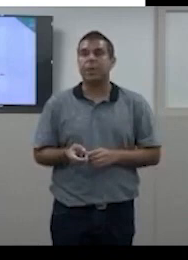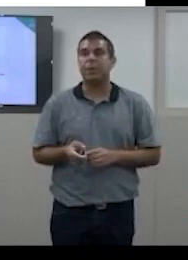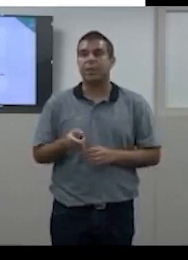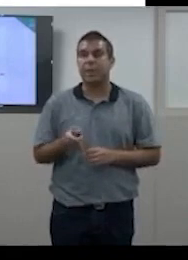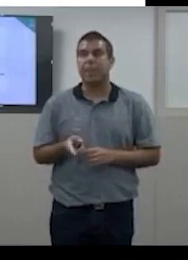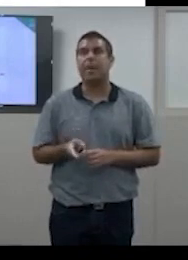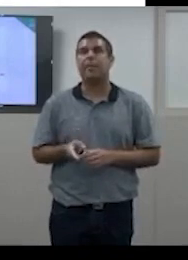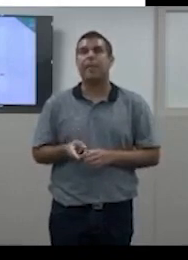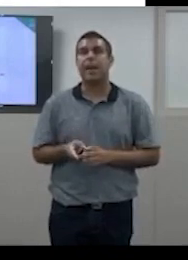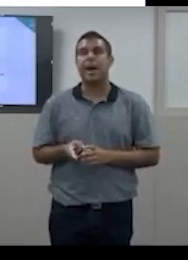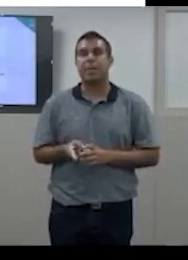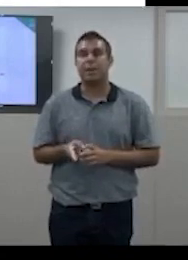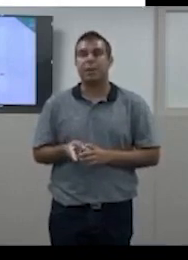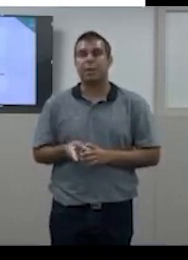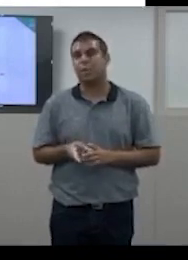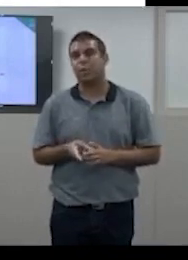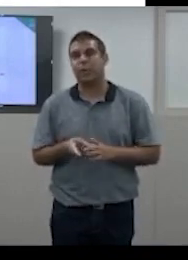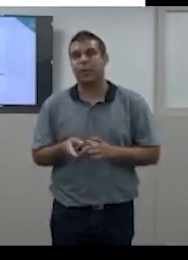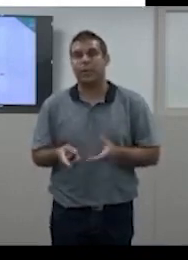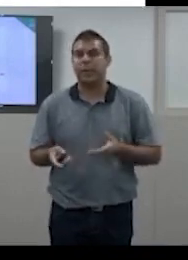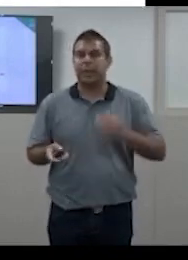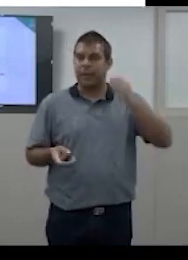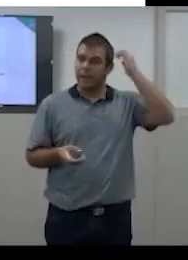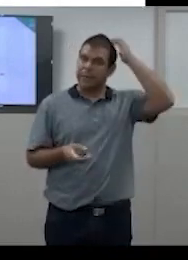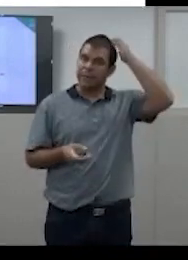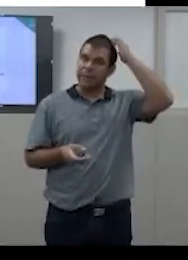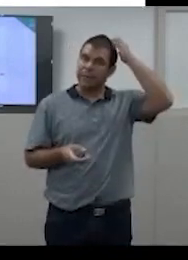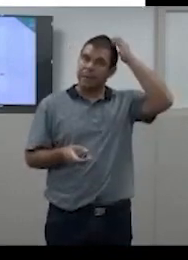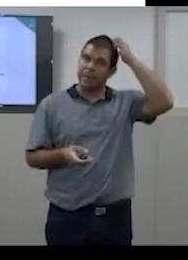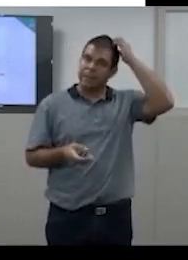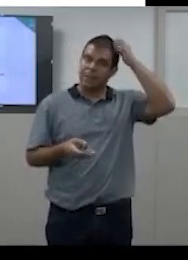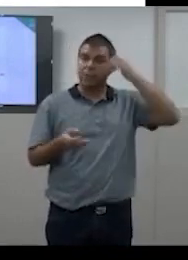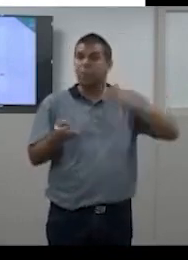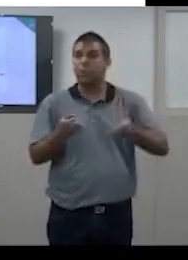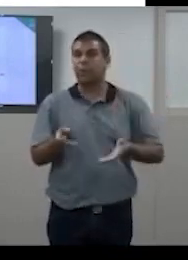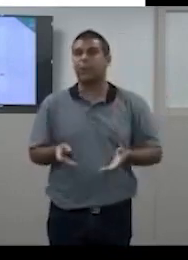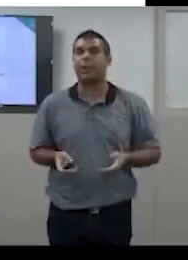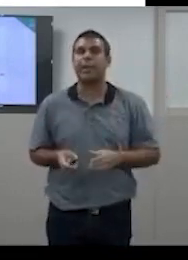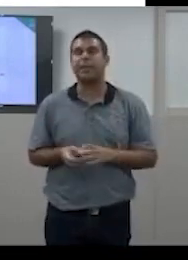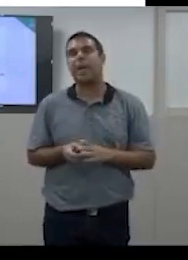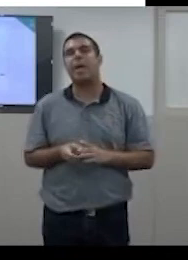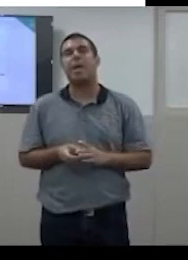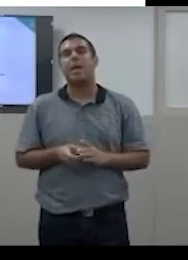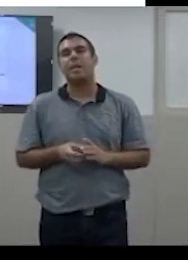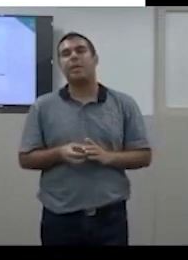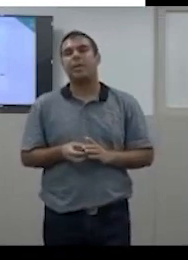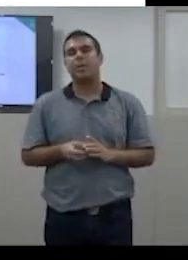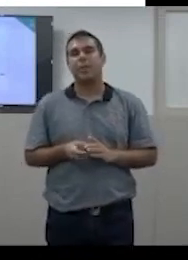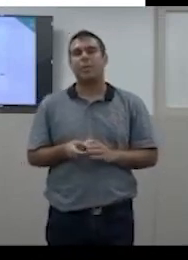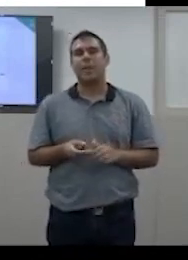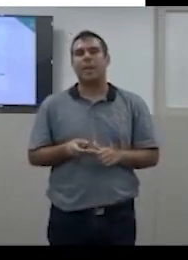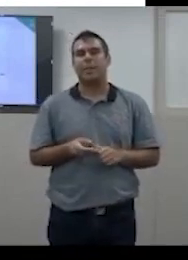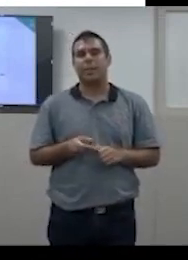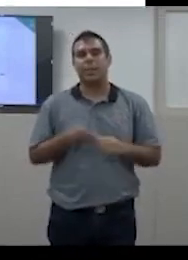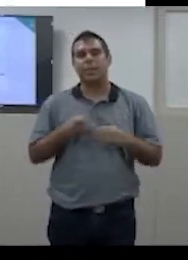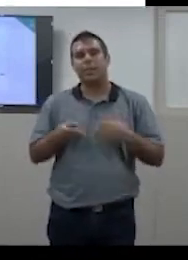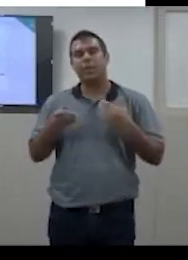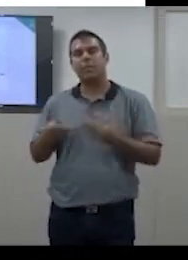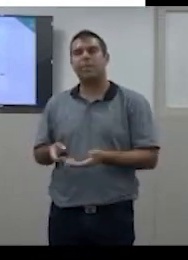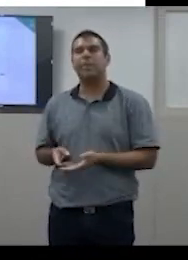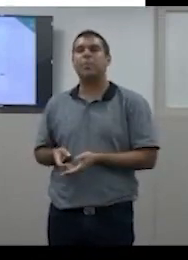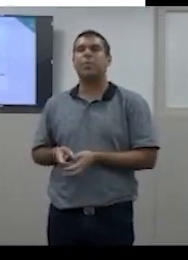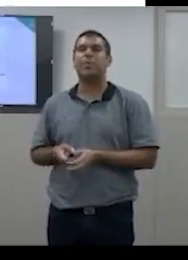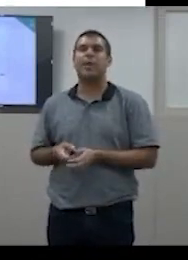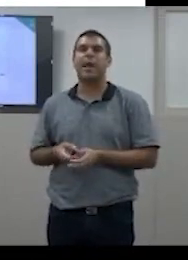ó, refrigerante, tem a base que é a água, ou, sei lá, que você consegue estar trabalhando sucos, se for analisar. Então, assim, o que acontece? Você